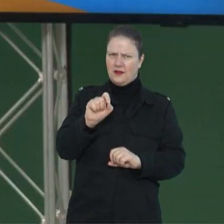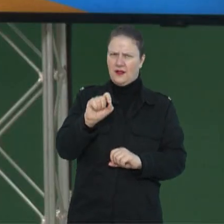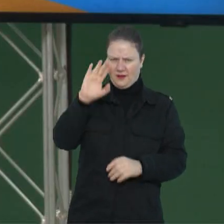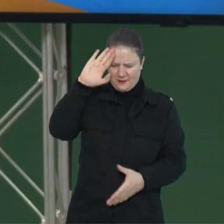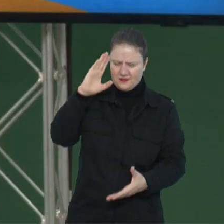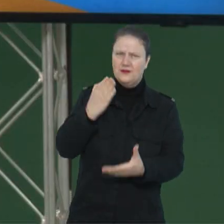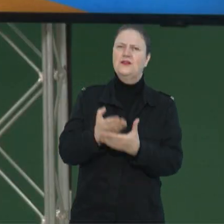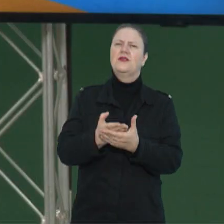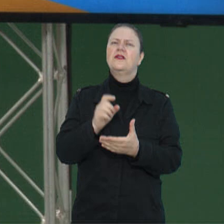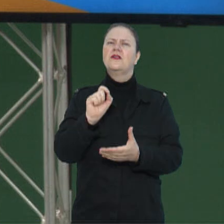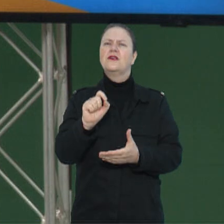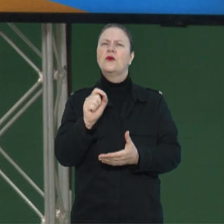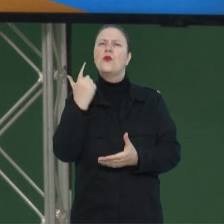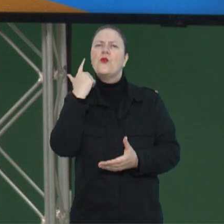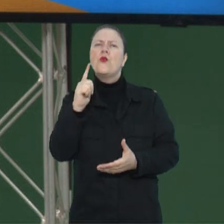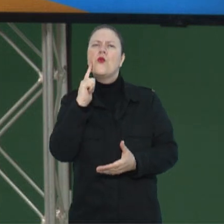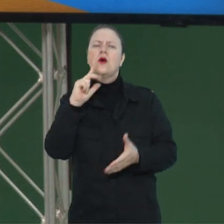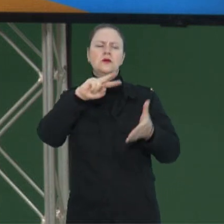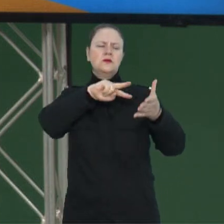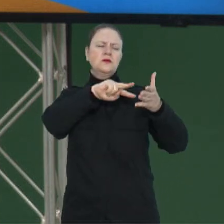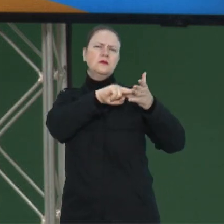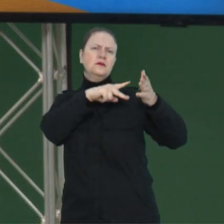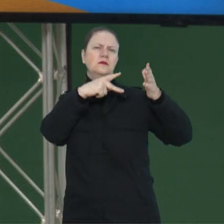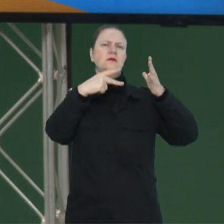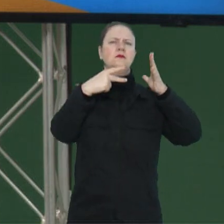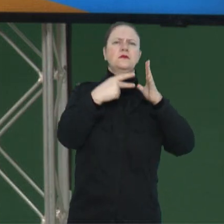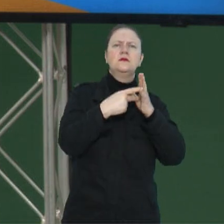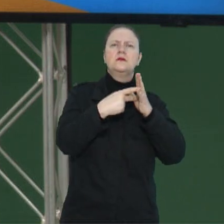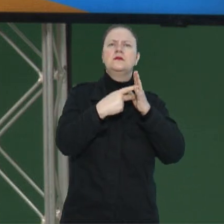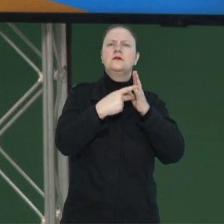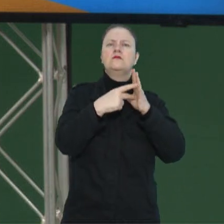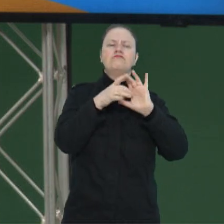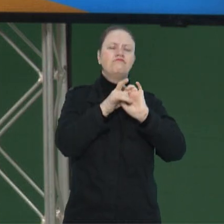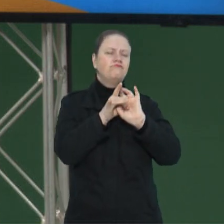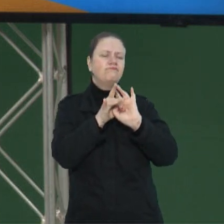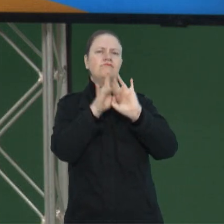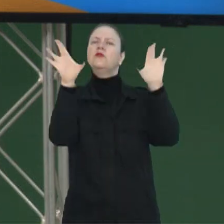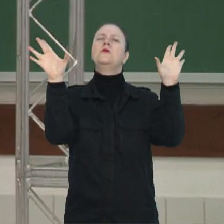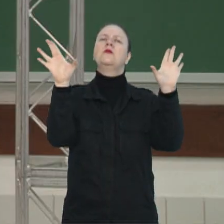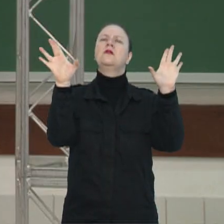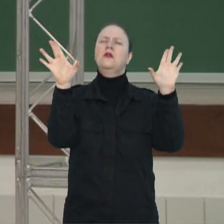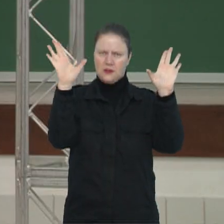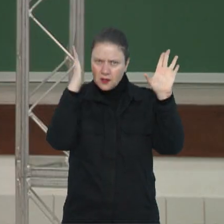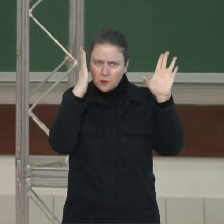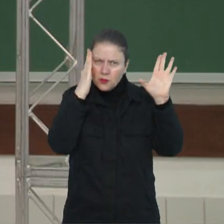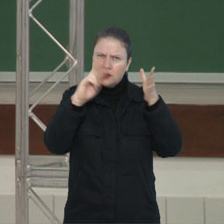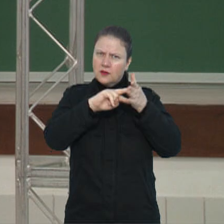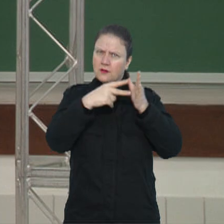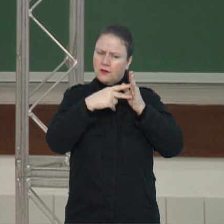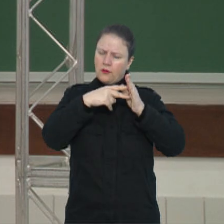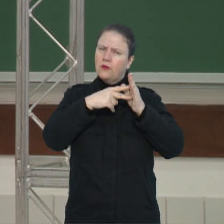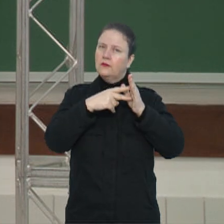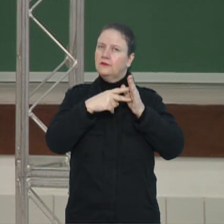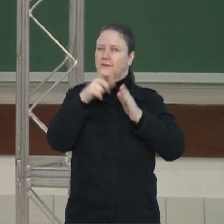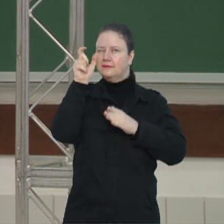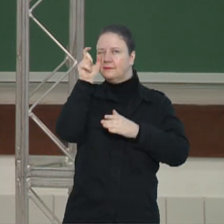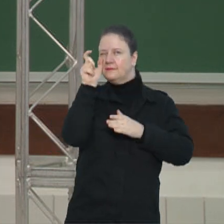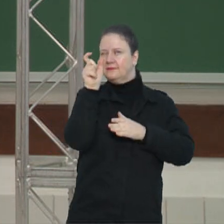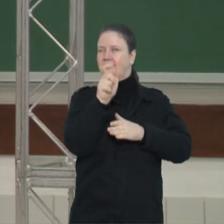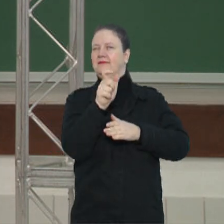Você aí, consegue me definir o que é liberdade? Interessantes as questões, né?